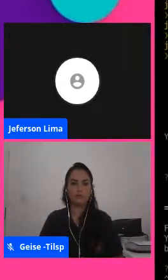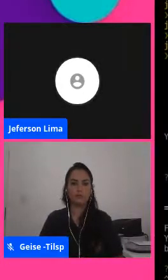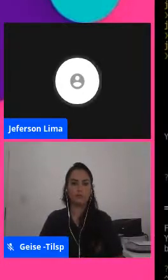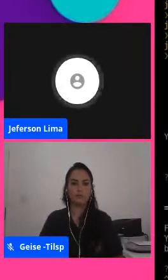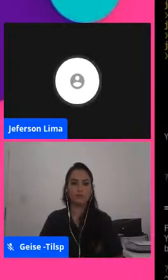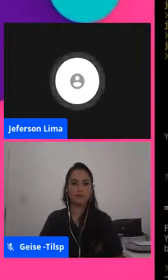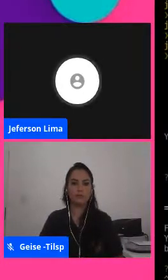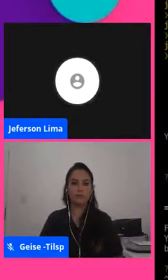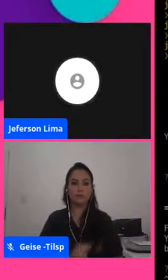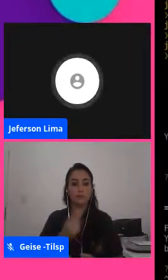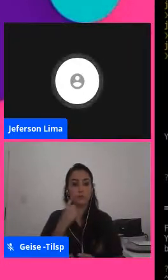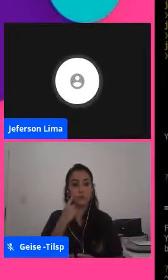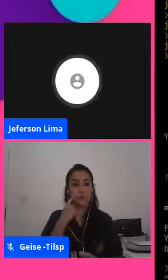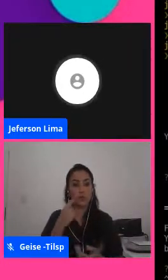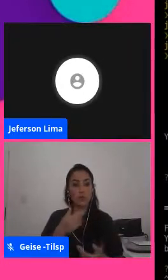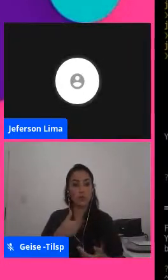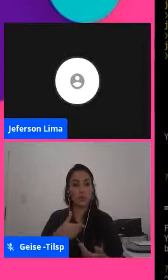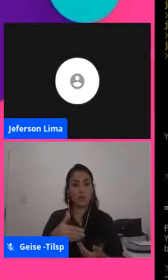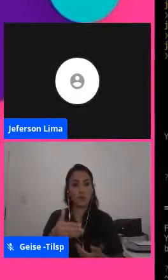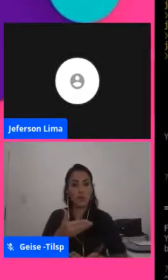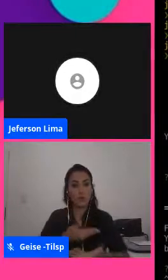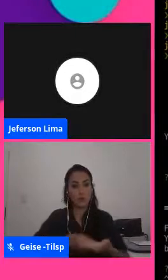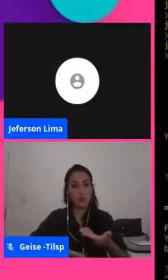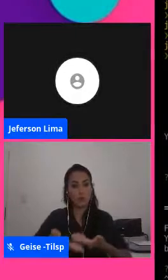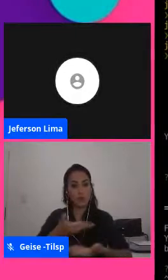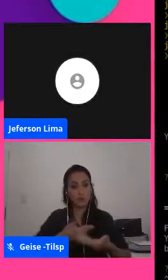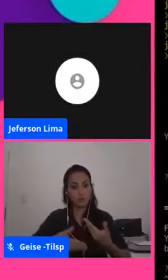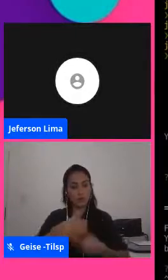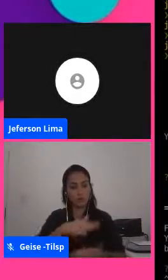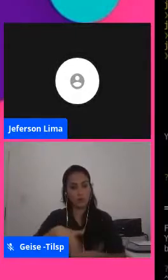Eu vou compartilhar com vocês.